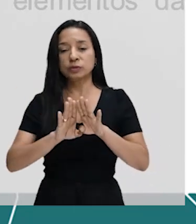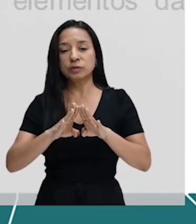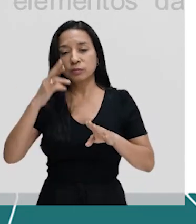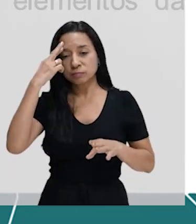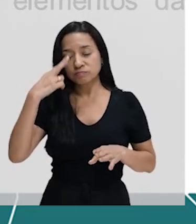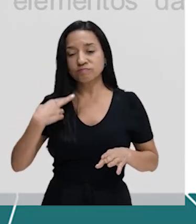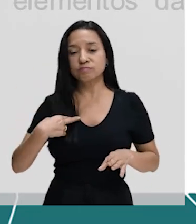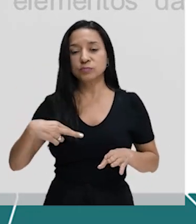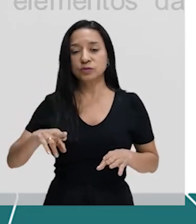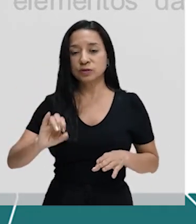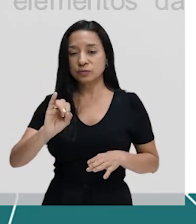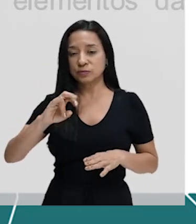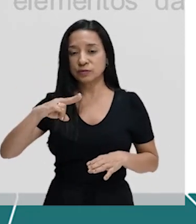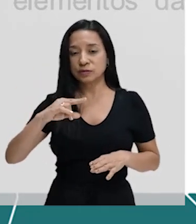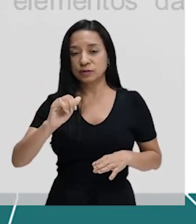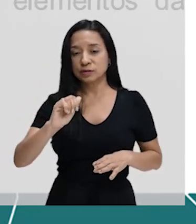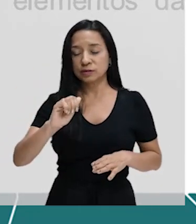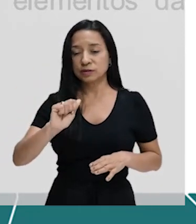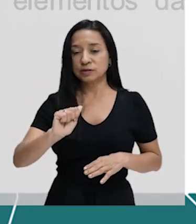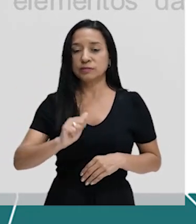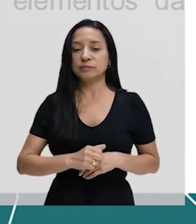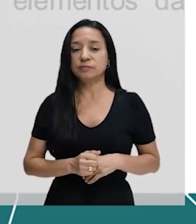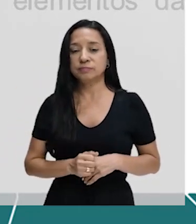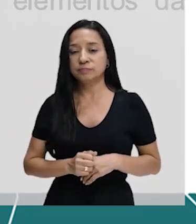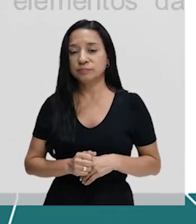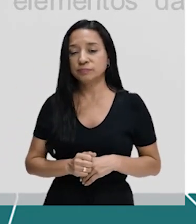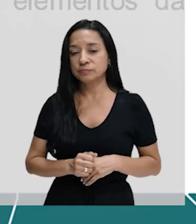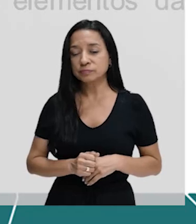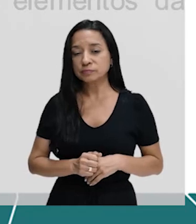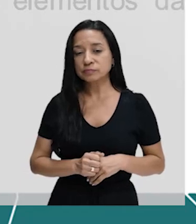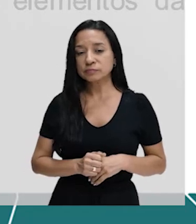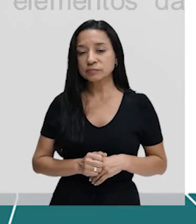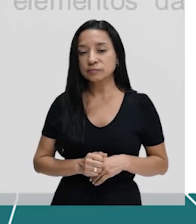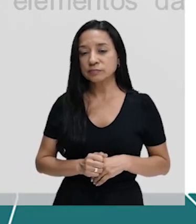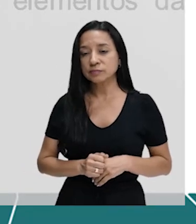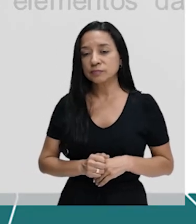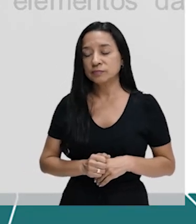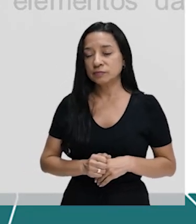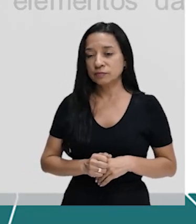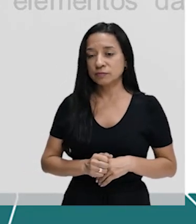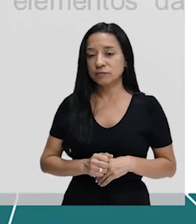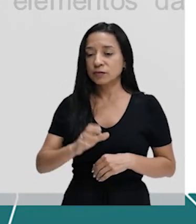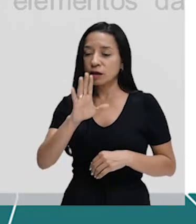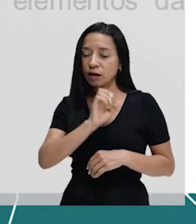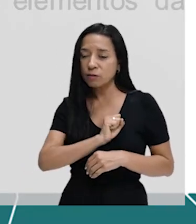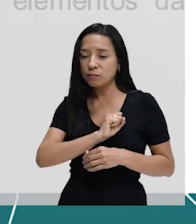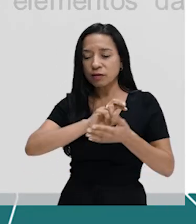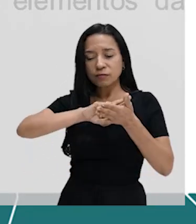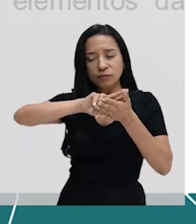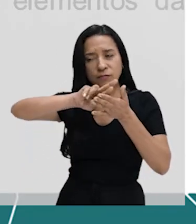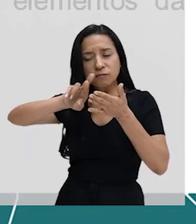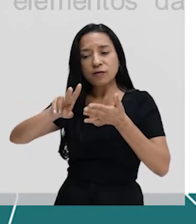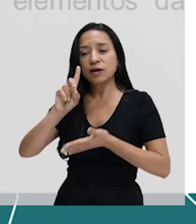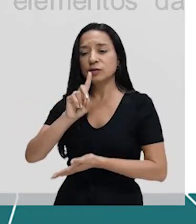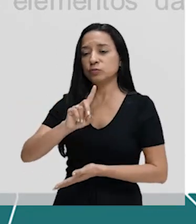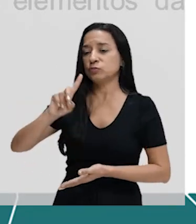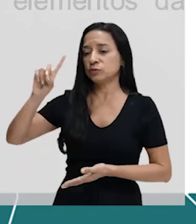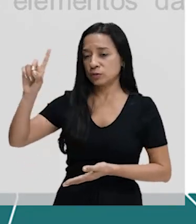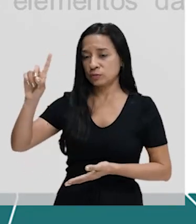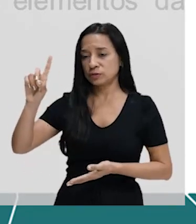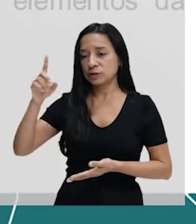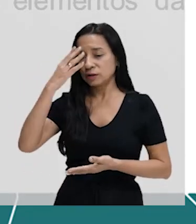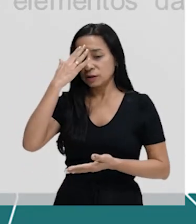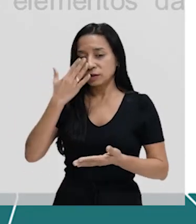Bem, os incas eram politeístas, né? Adoravam a vários deuses e acreditavam que